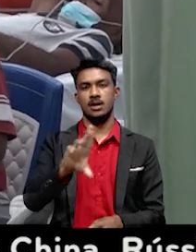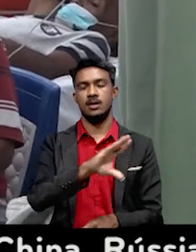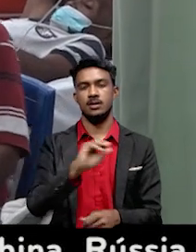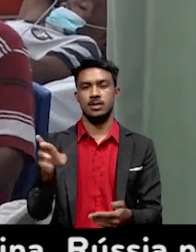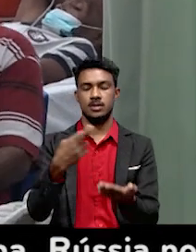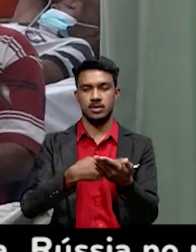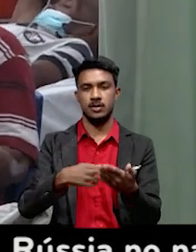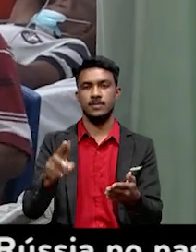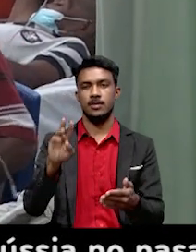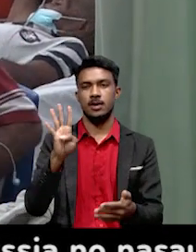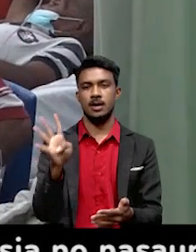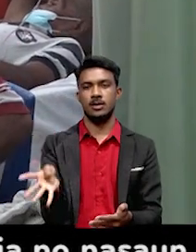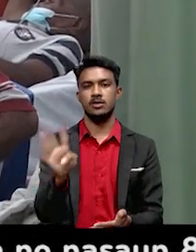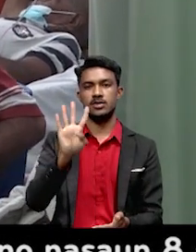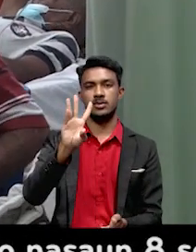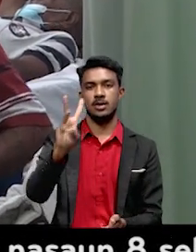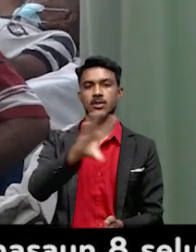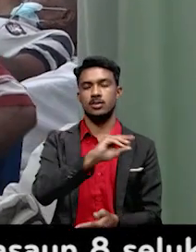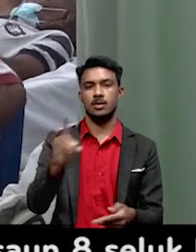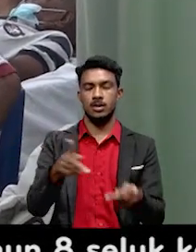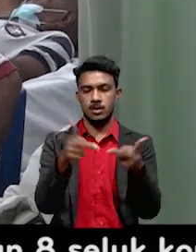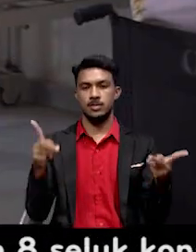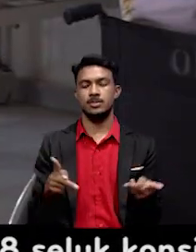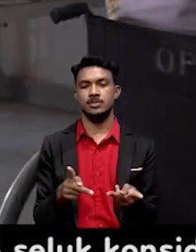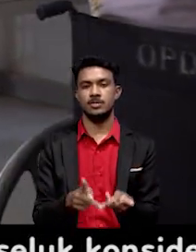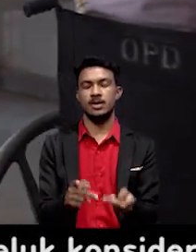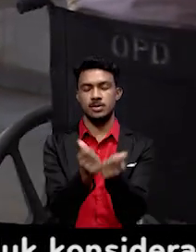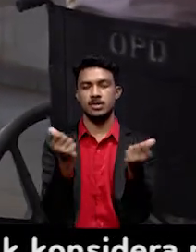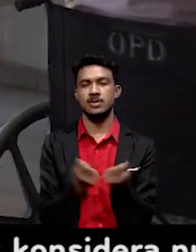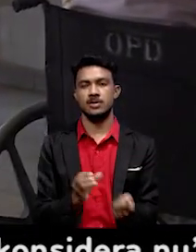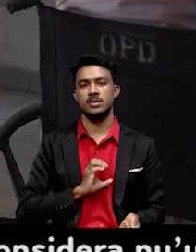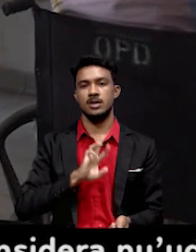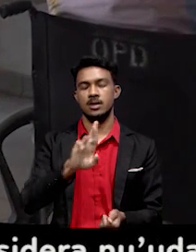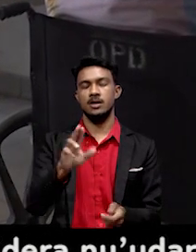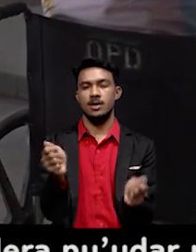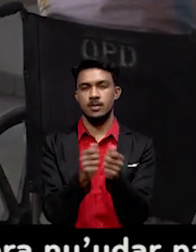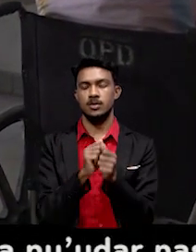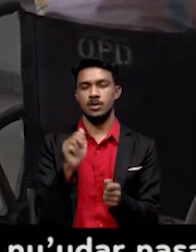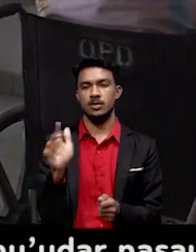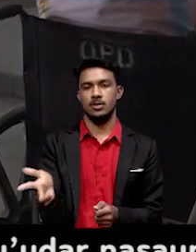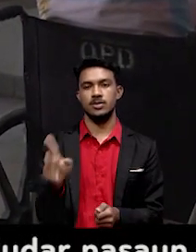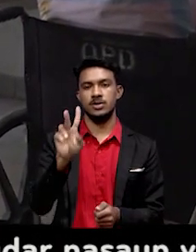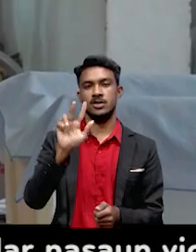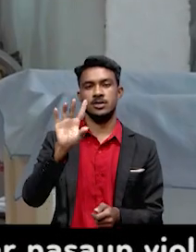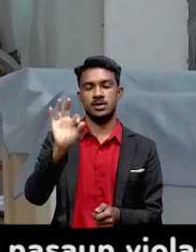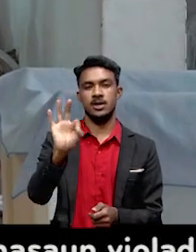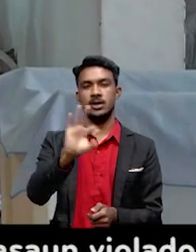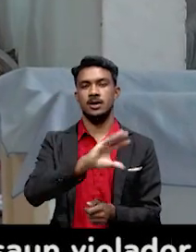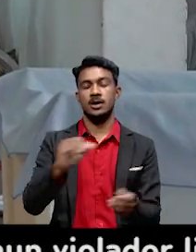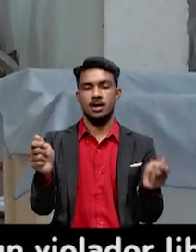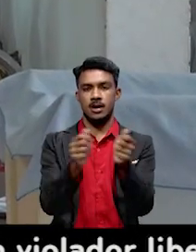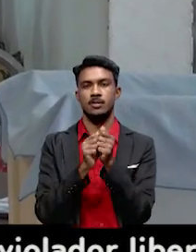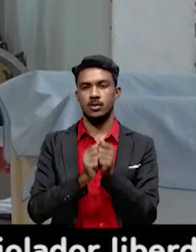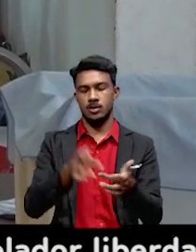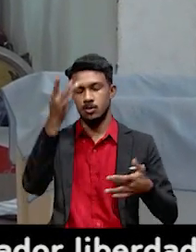nen, hafuen posto administrativo Cristo Rei, ho caso tolu nulu resin sia. Distribuição caso dengue tuir